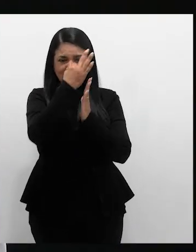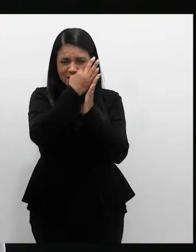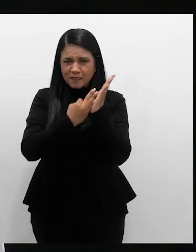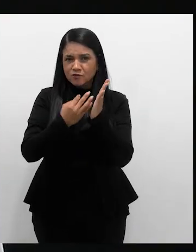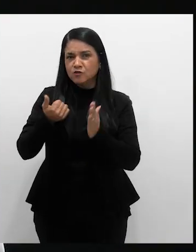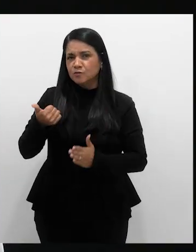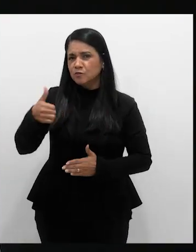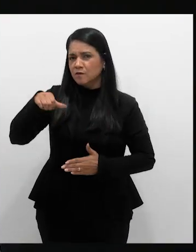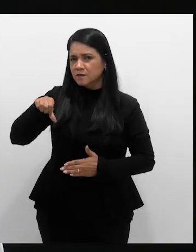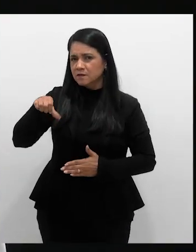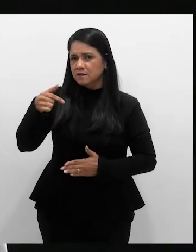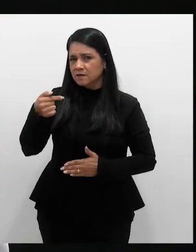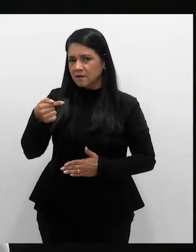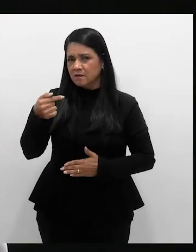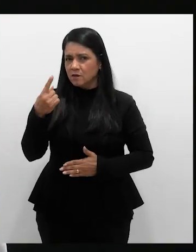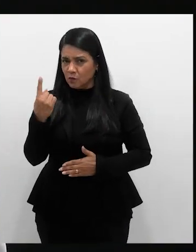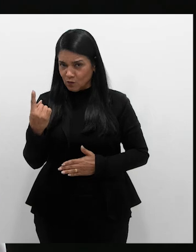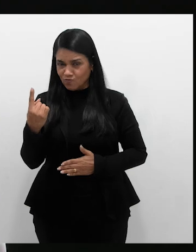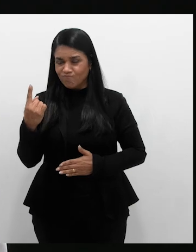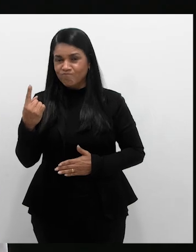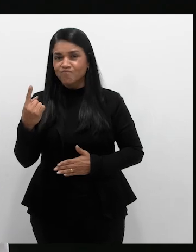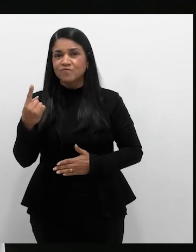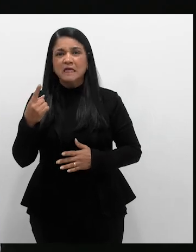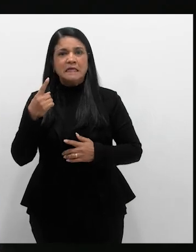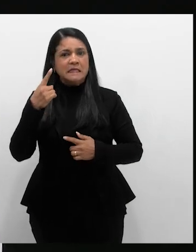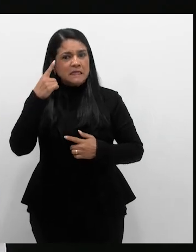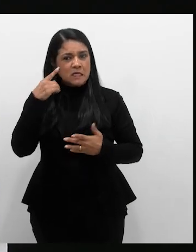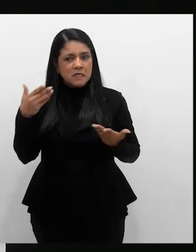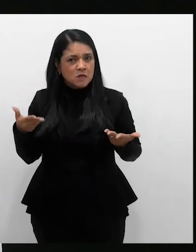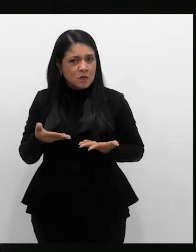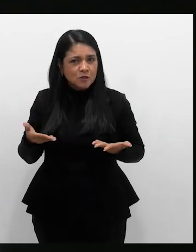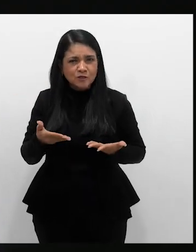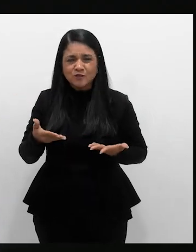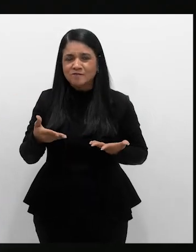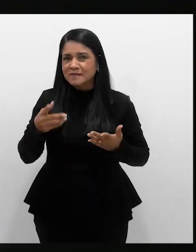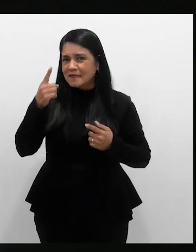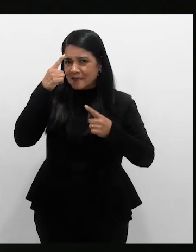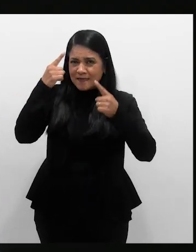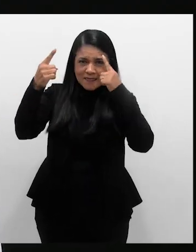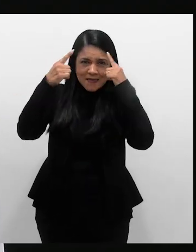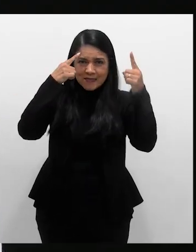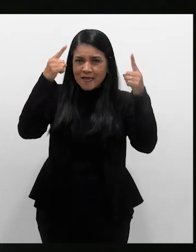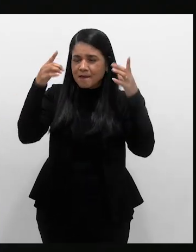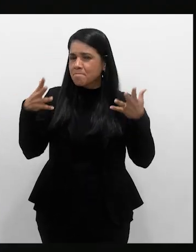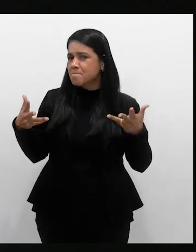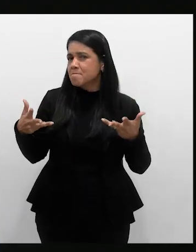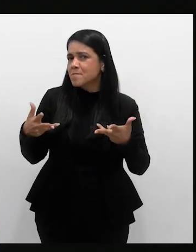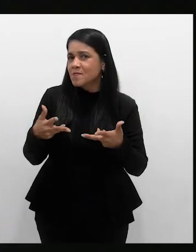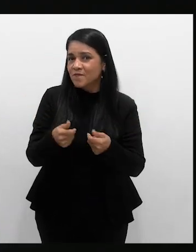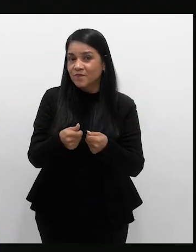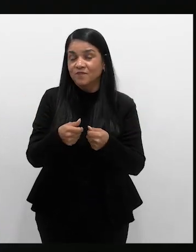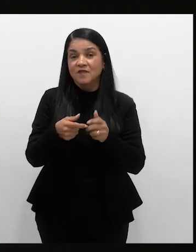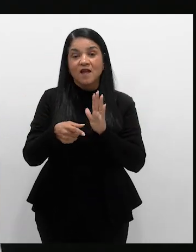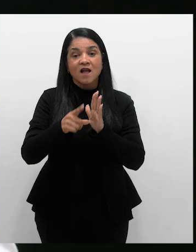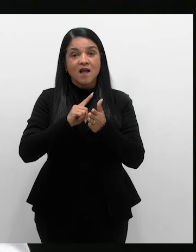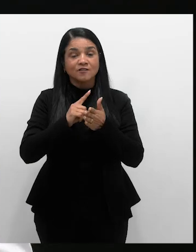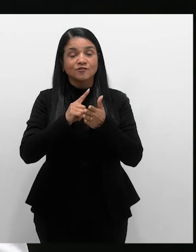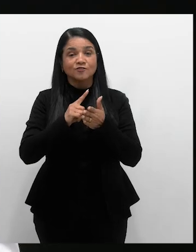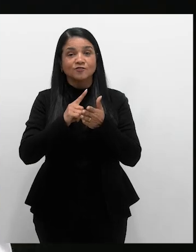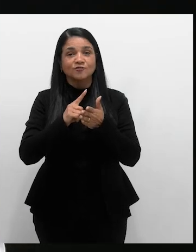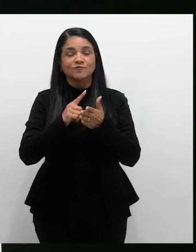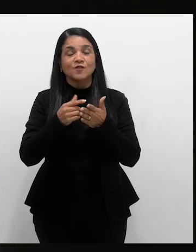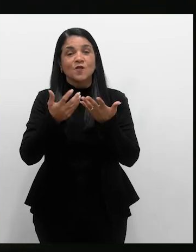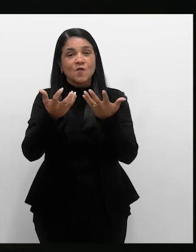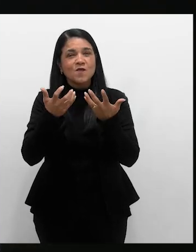70. É de 71. E continua atualíssimo, né? Atualíssimo. E a ideia é genial. Mas, antes da gente falar dele, eu